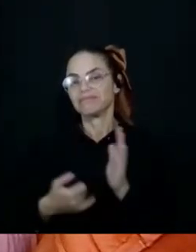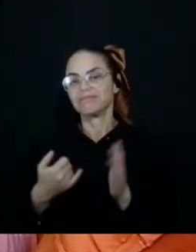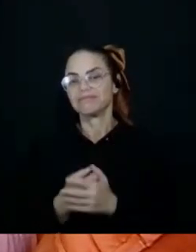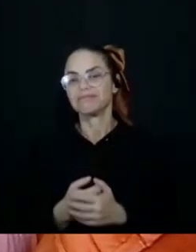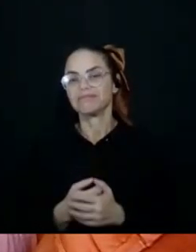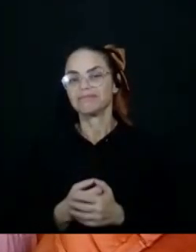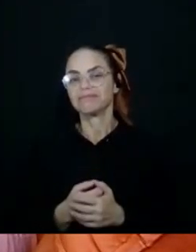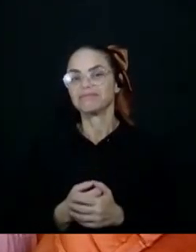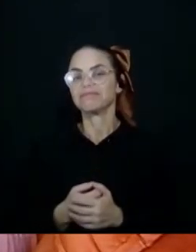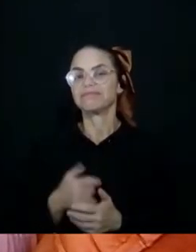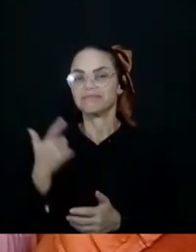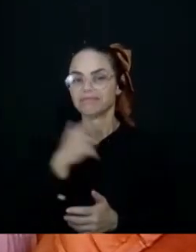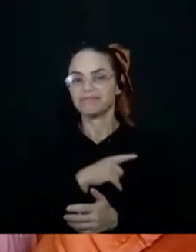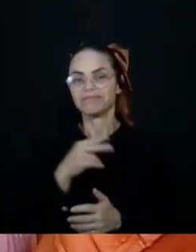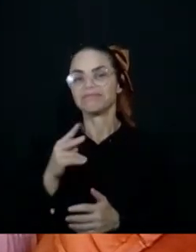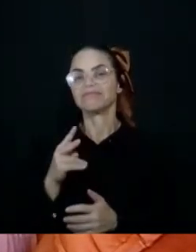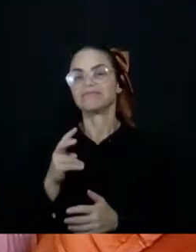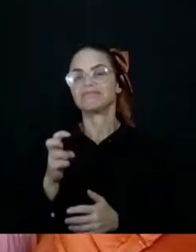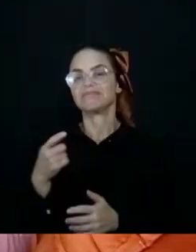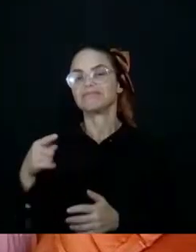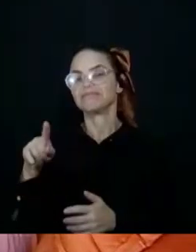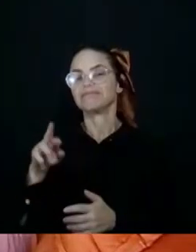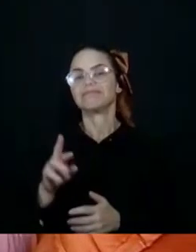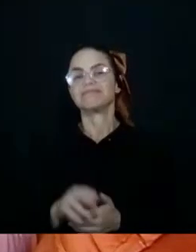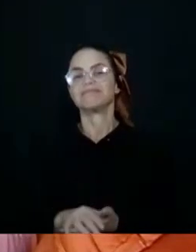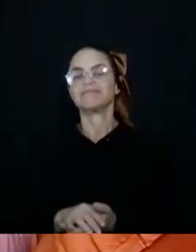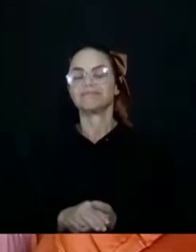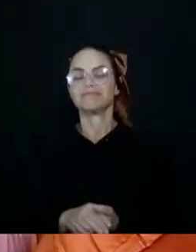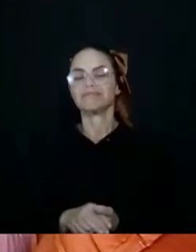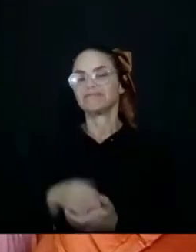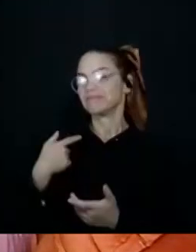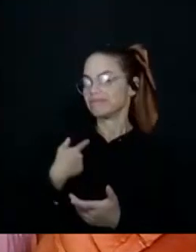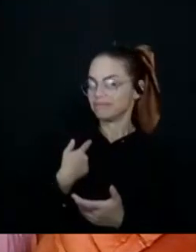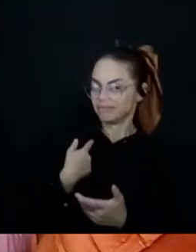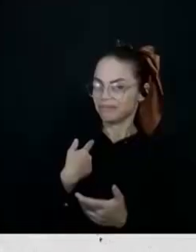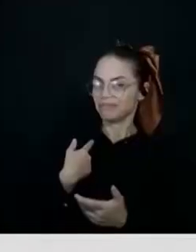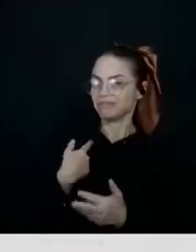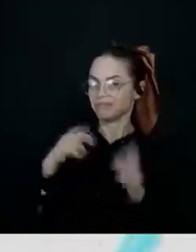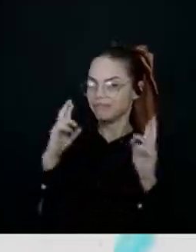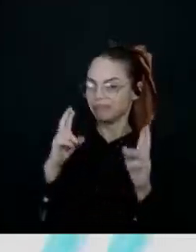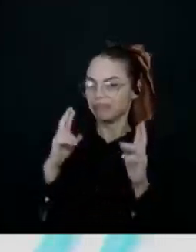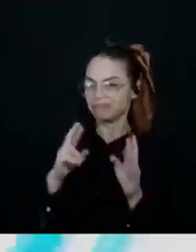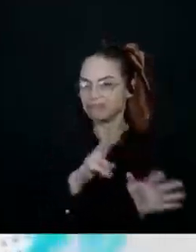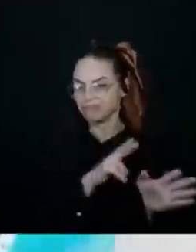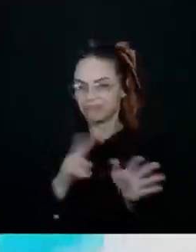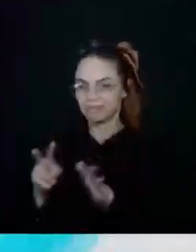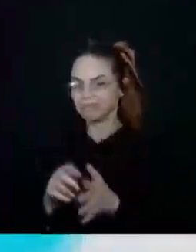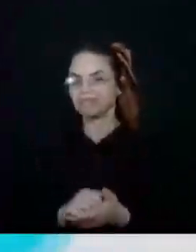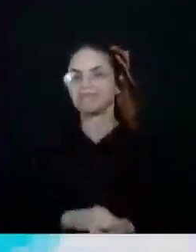até R$5.000. Eu vou ficando por aqui e te espero na semana que vem.